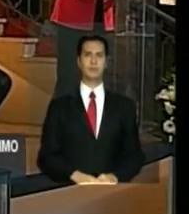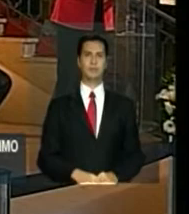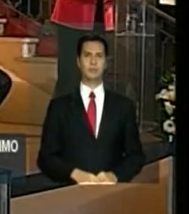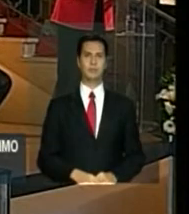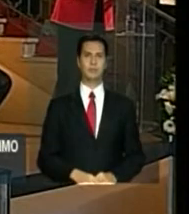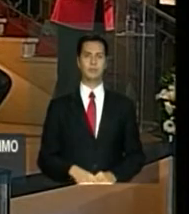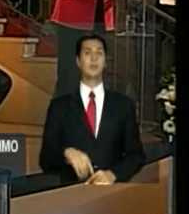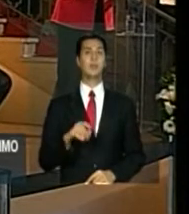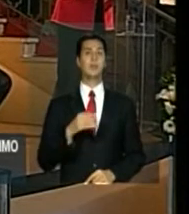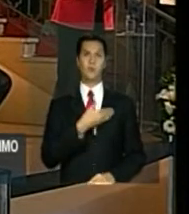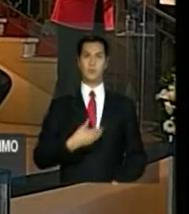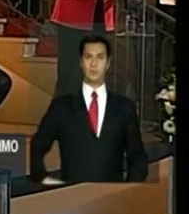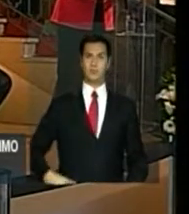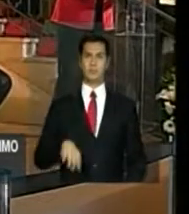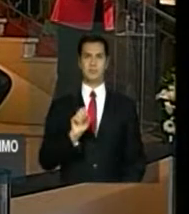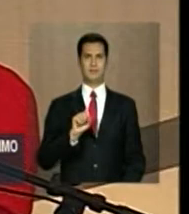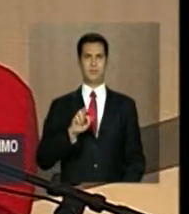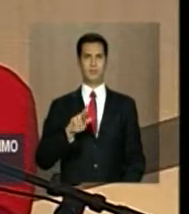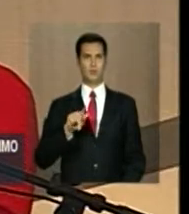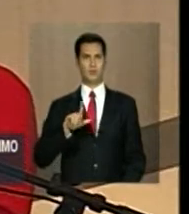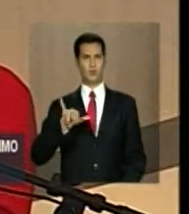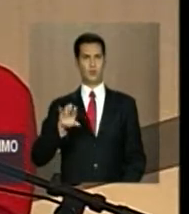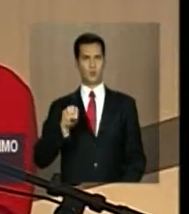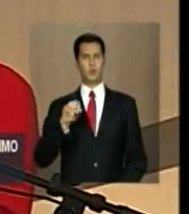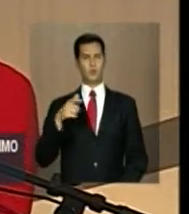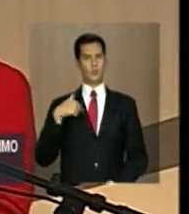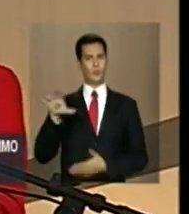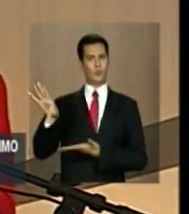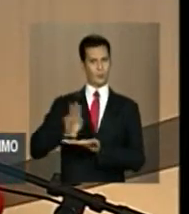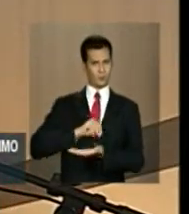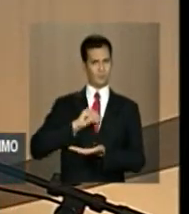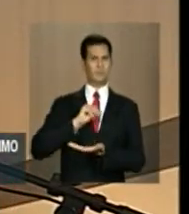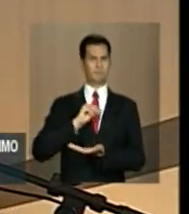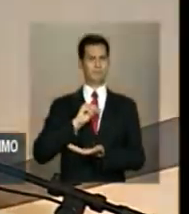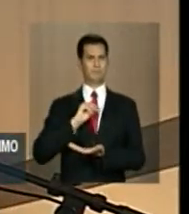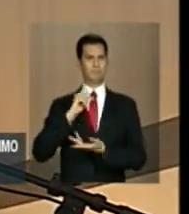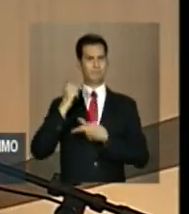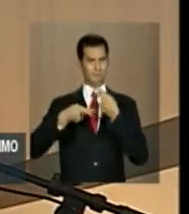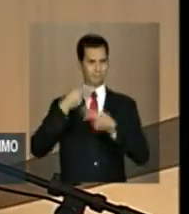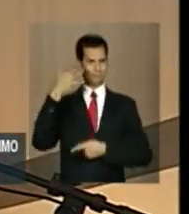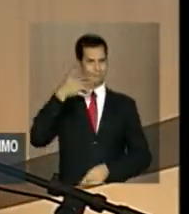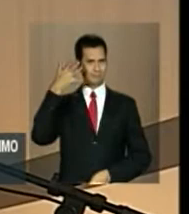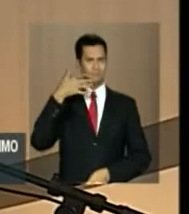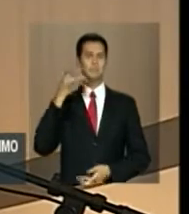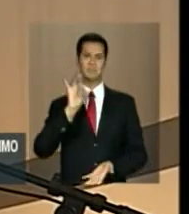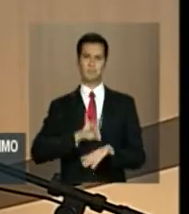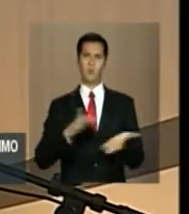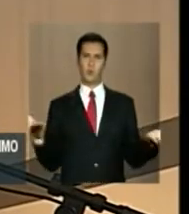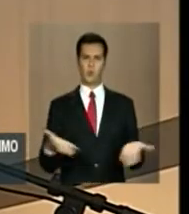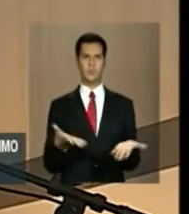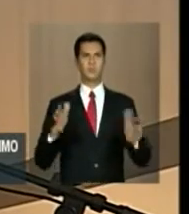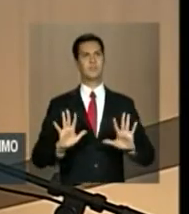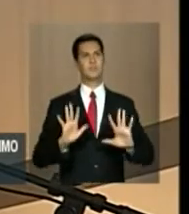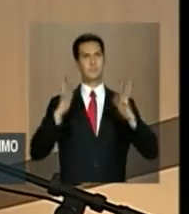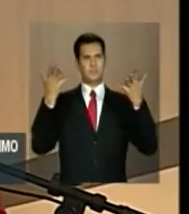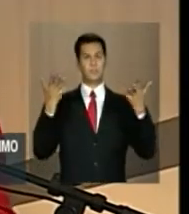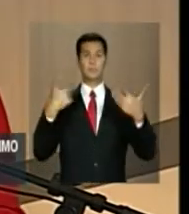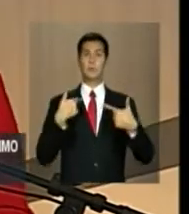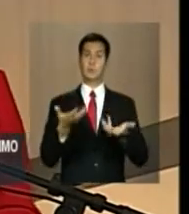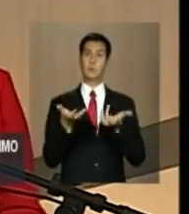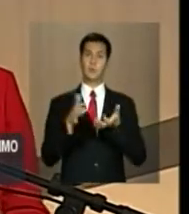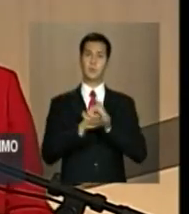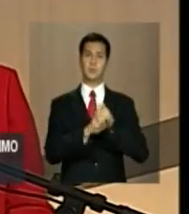do Sérgio Cabral, dizendo que, de fato, é um momento de celebração. Queria cumprimentar os ministros Fernando Pimentel e